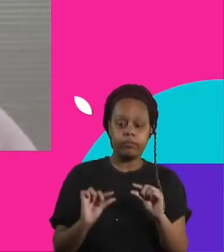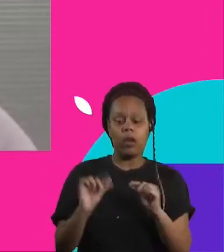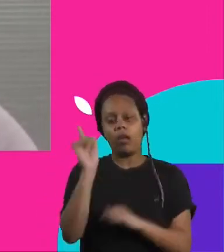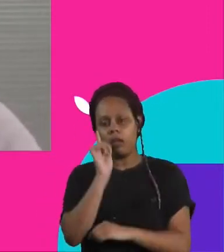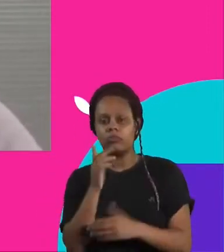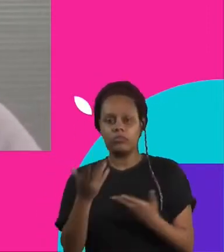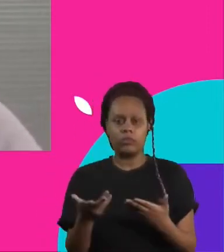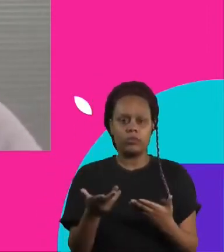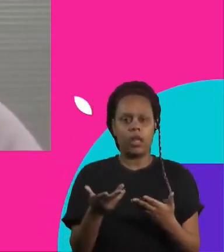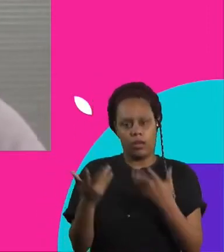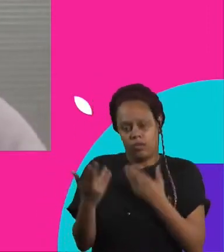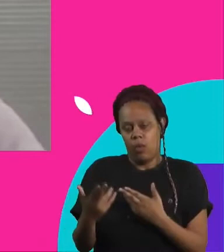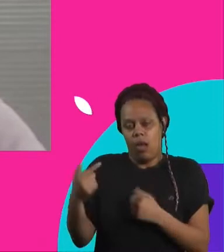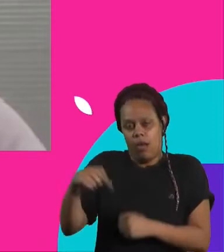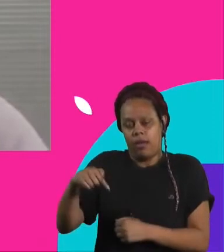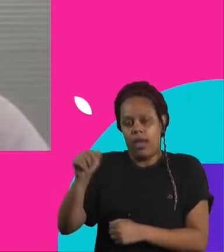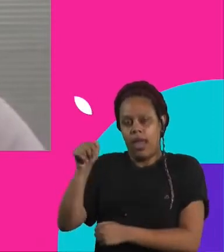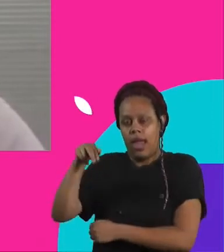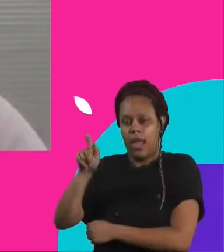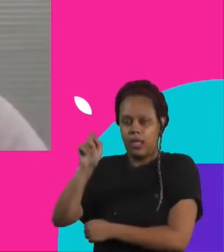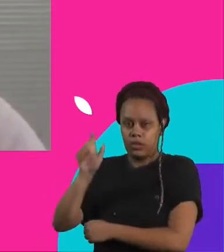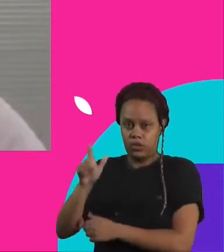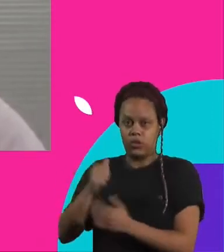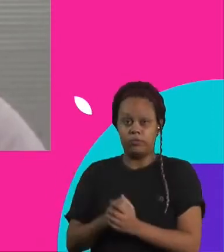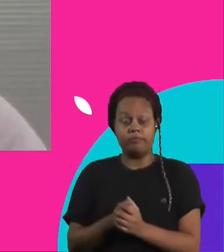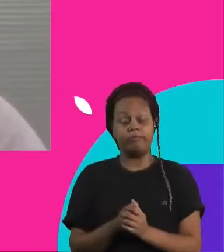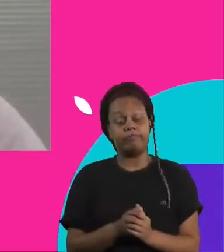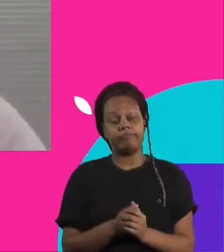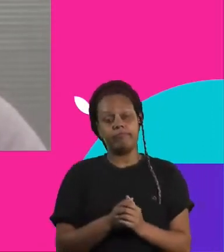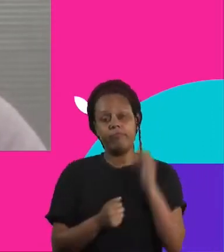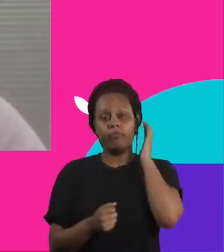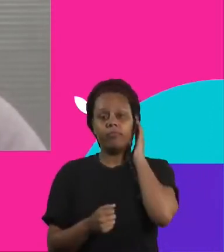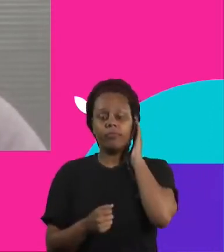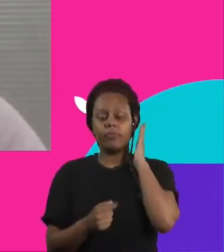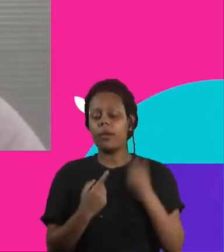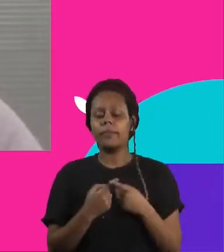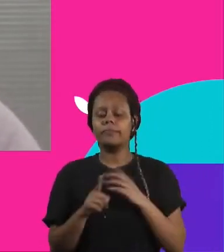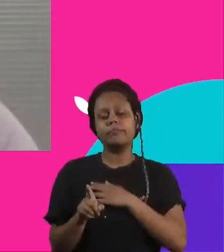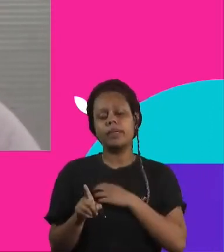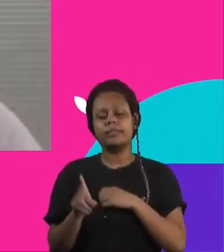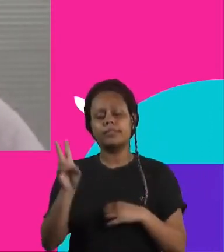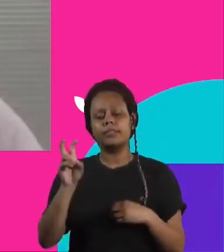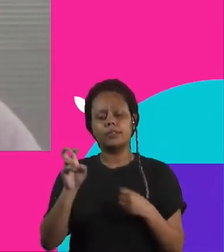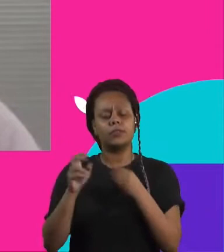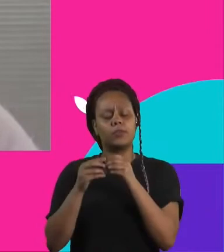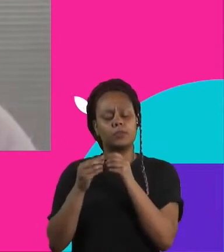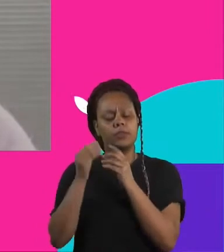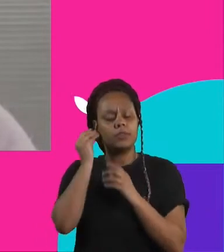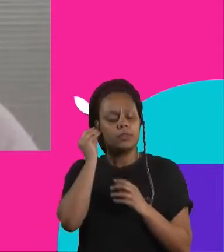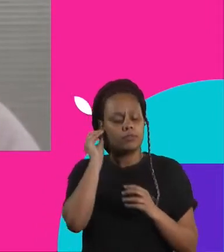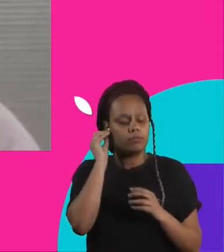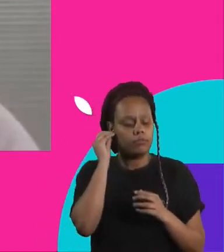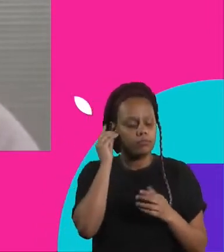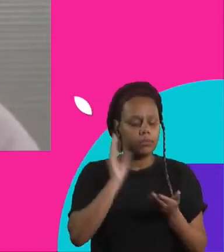nossa realidade, elas têm uma falta de cultura, enfim, dessa questão dos dados, enfim, da